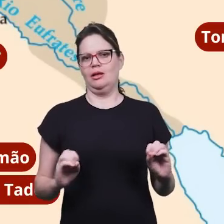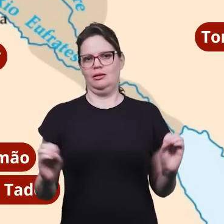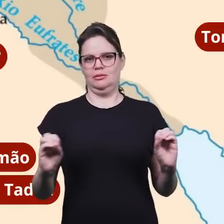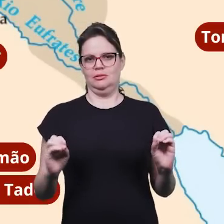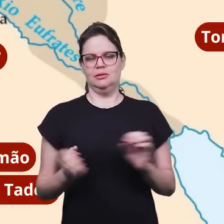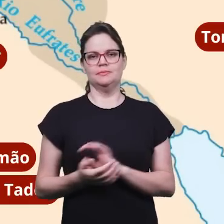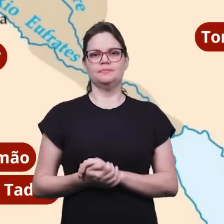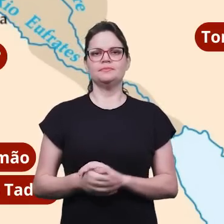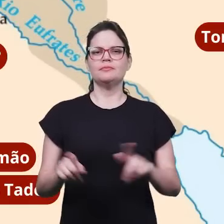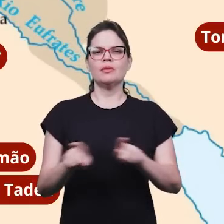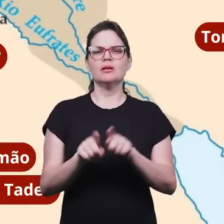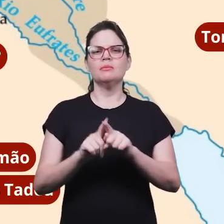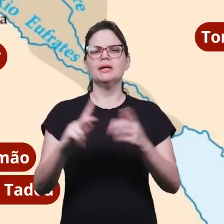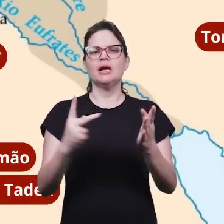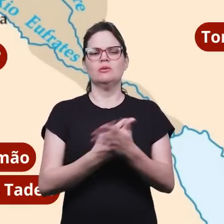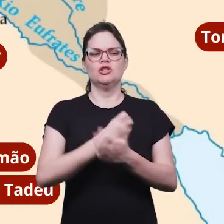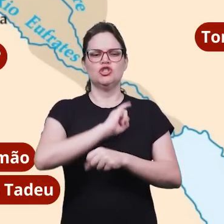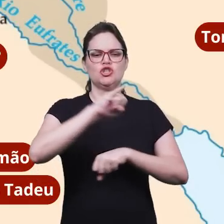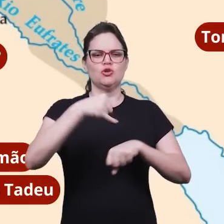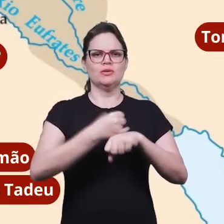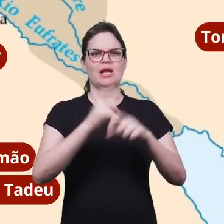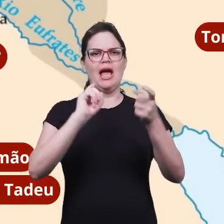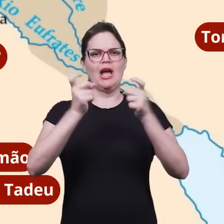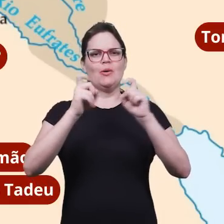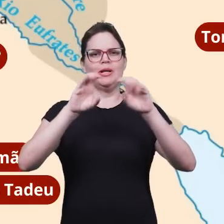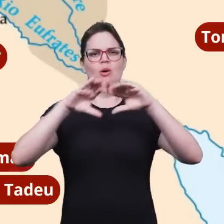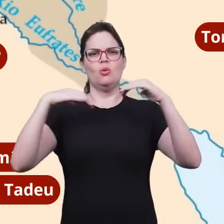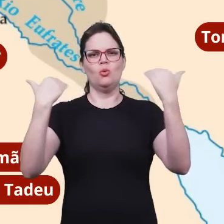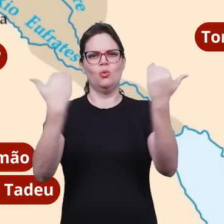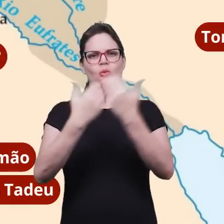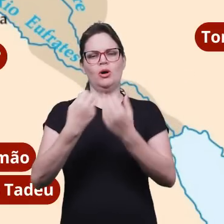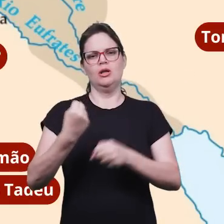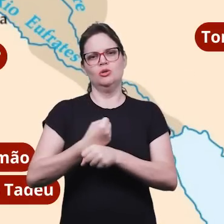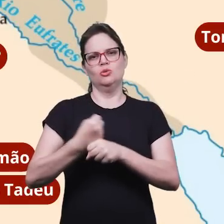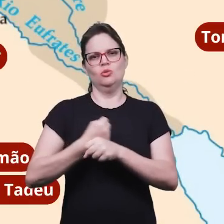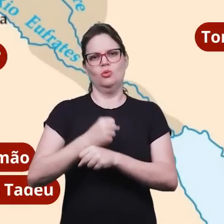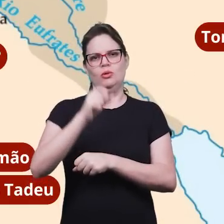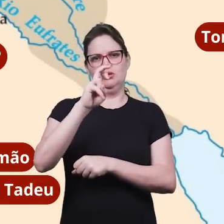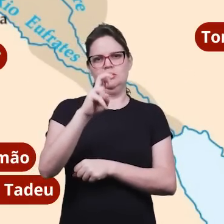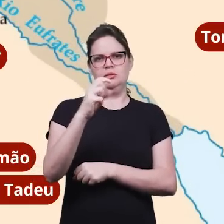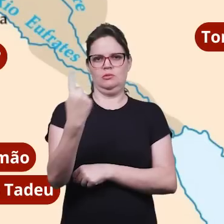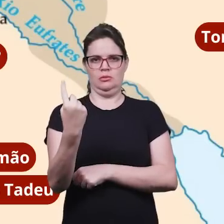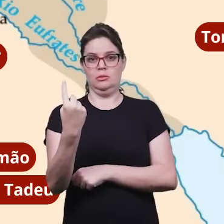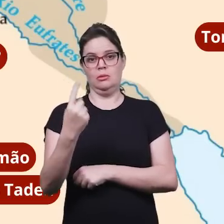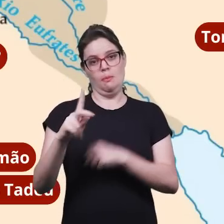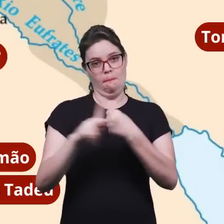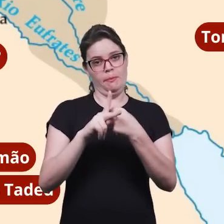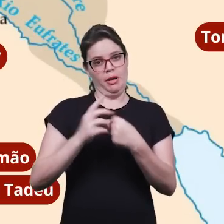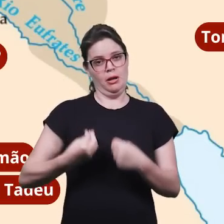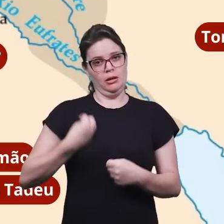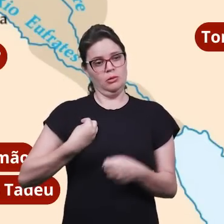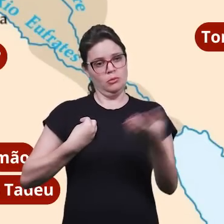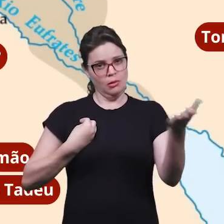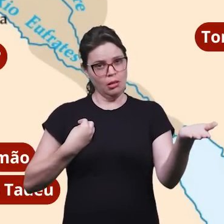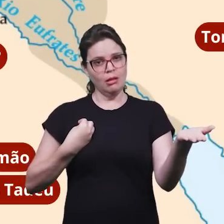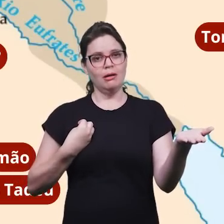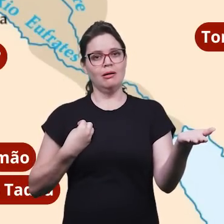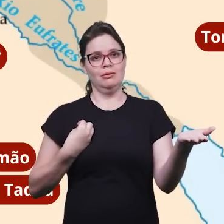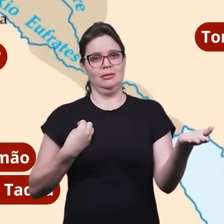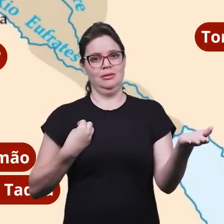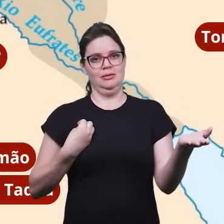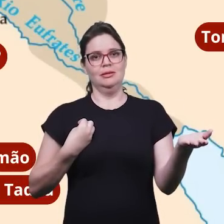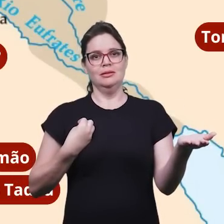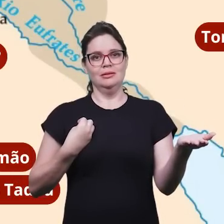lá no concílio de Jerusalém, em 51, Pedro estava lá no concílio. Ele e Tiago, o irmão de Jesus,